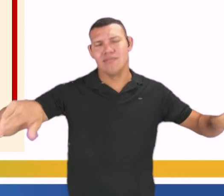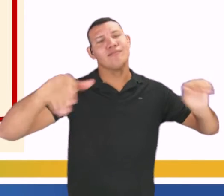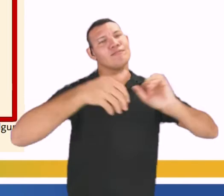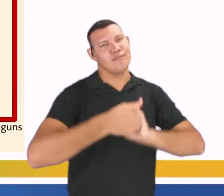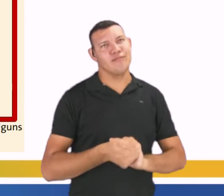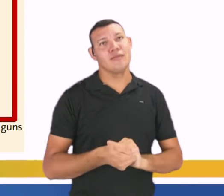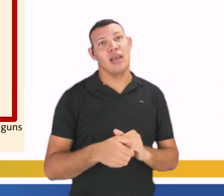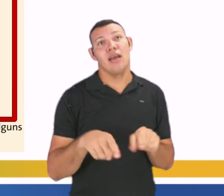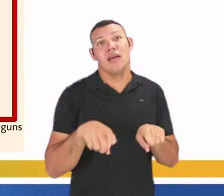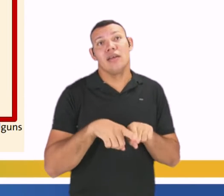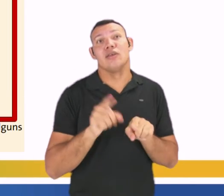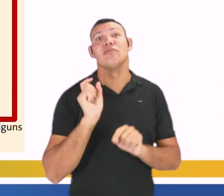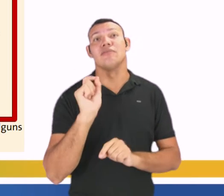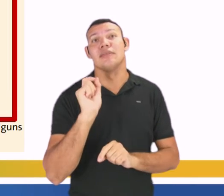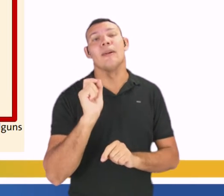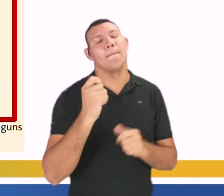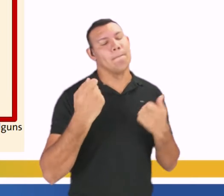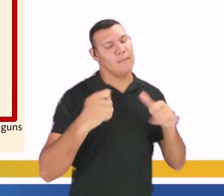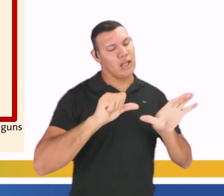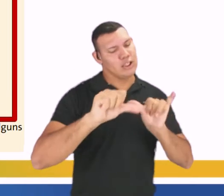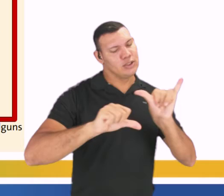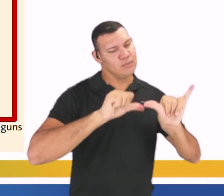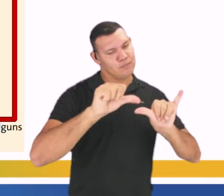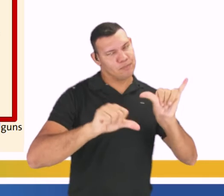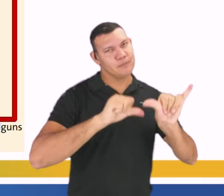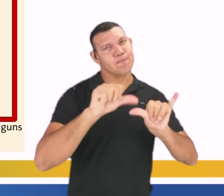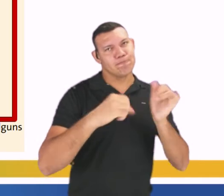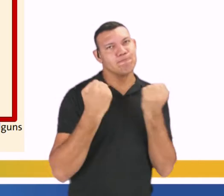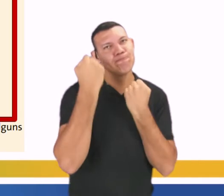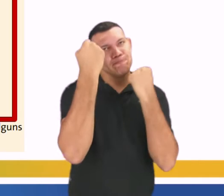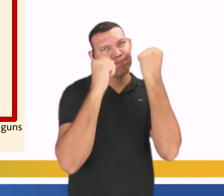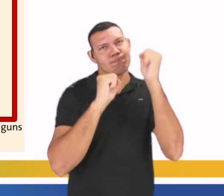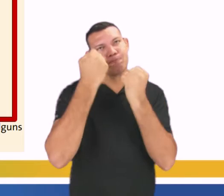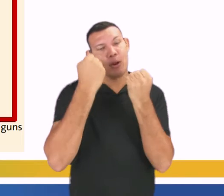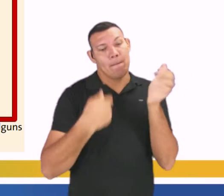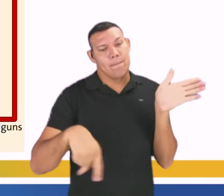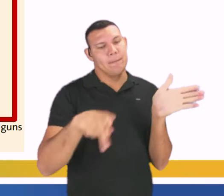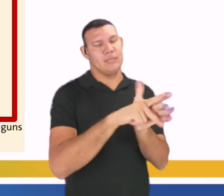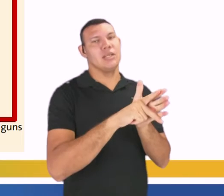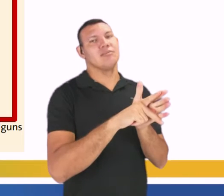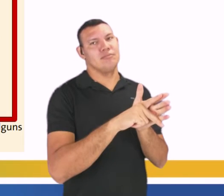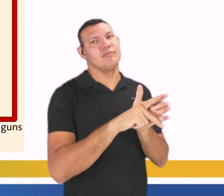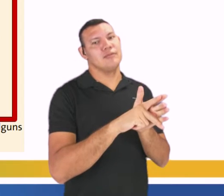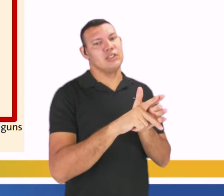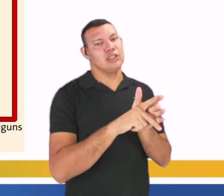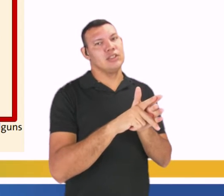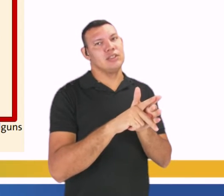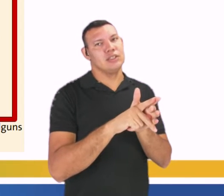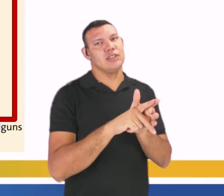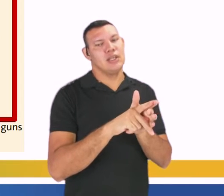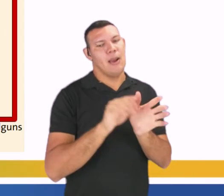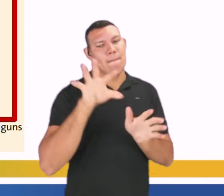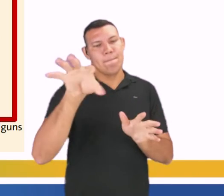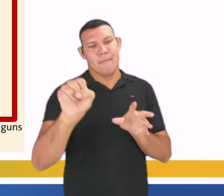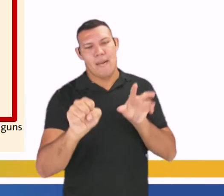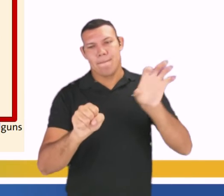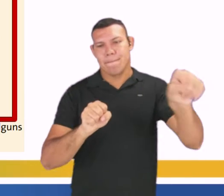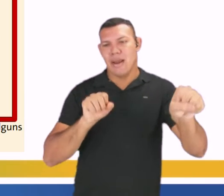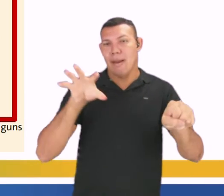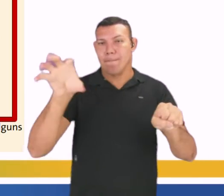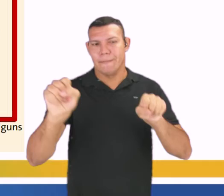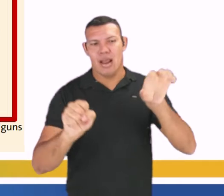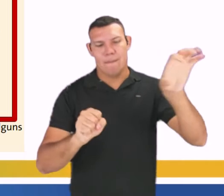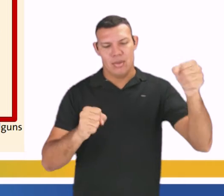do petróleo, existem reações químicas na indústria, para poder formar o plástico,